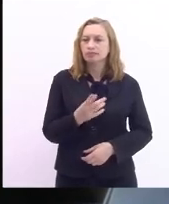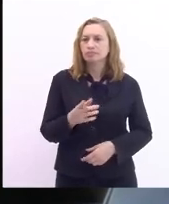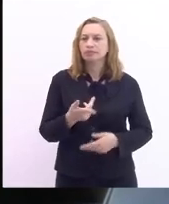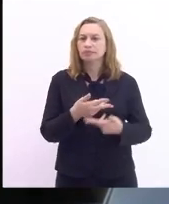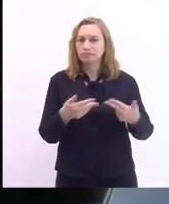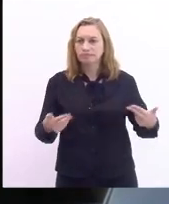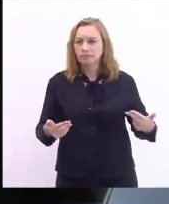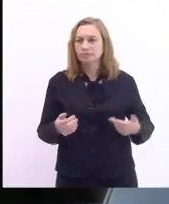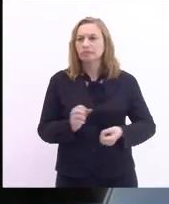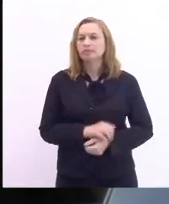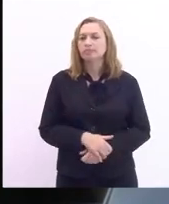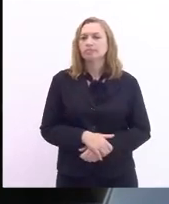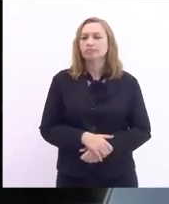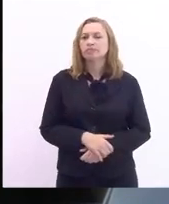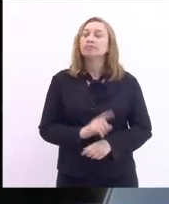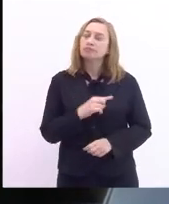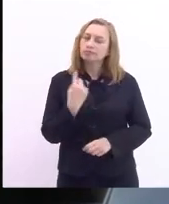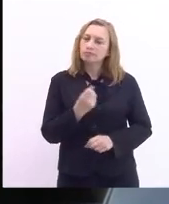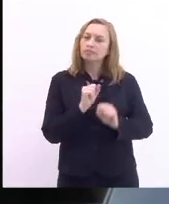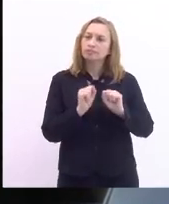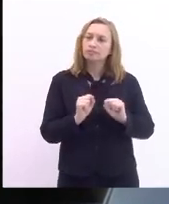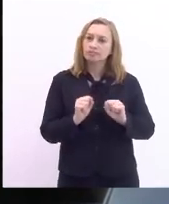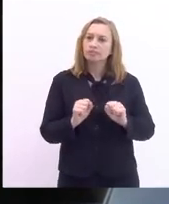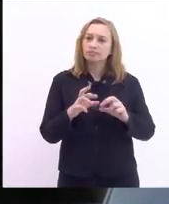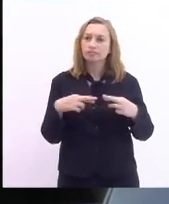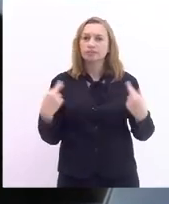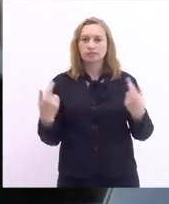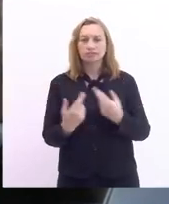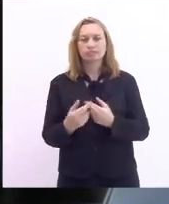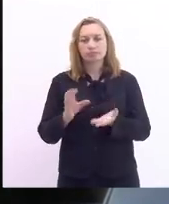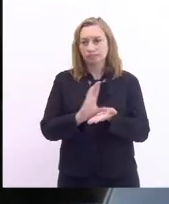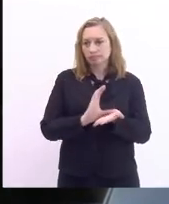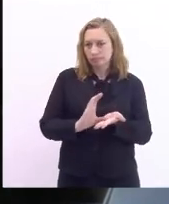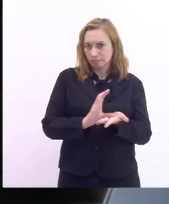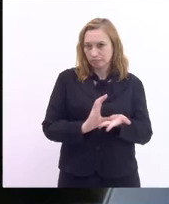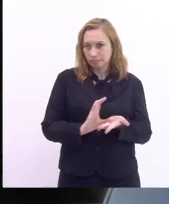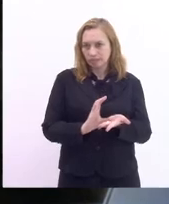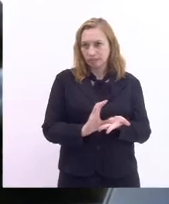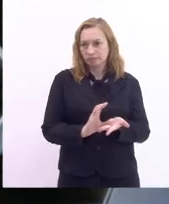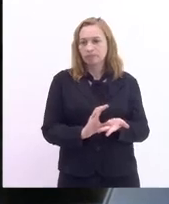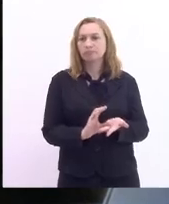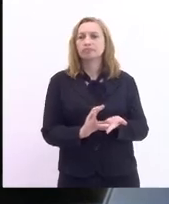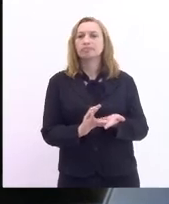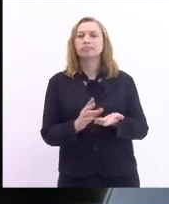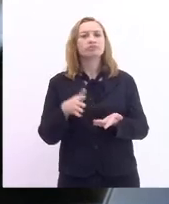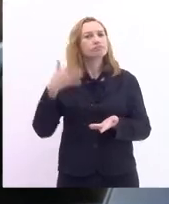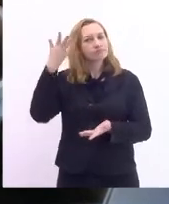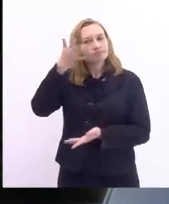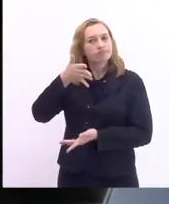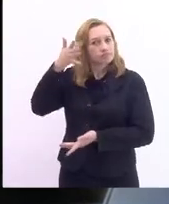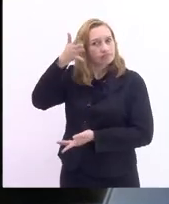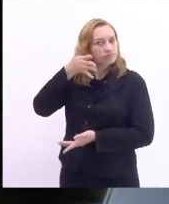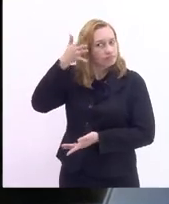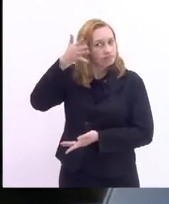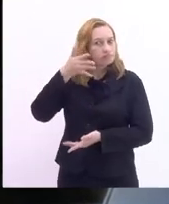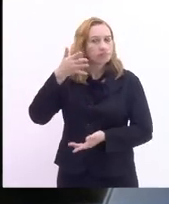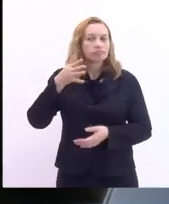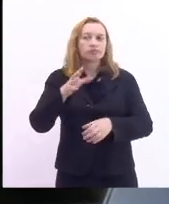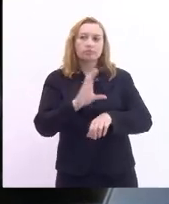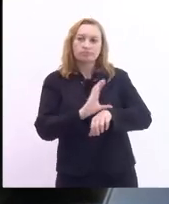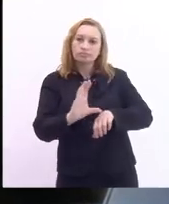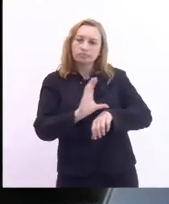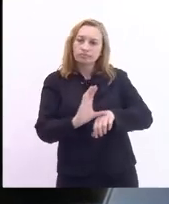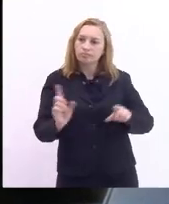muitos eu espero que a gente possa ter uma reunião de conselheiros com uma palestra com o minicurso